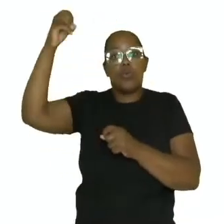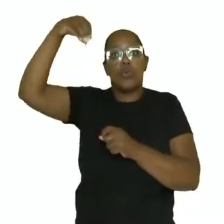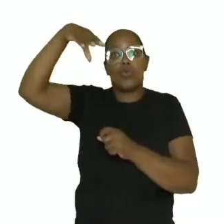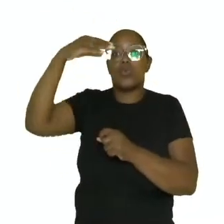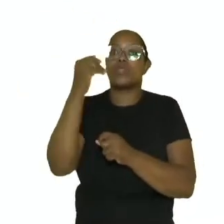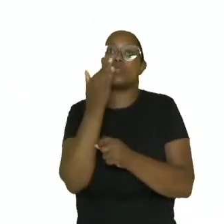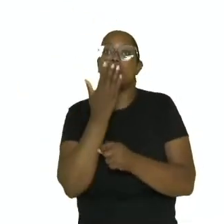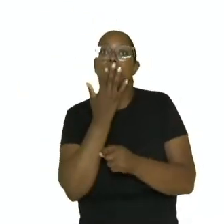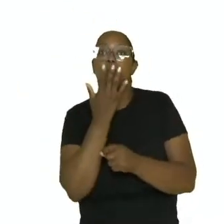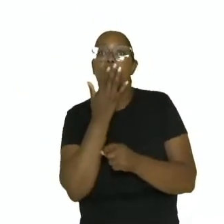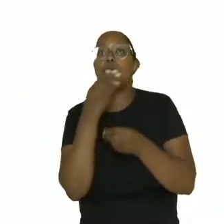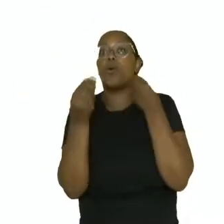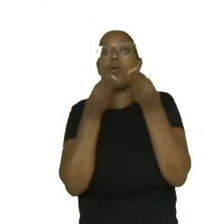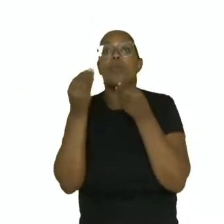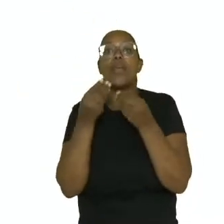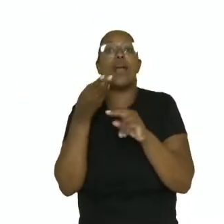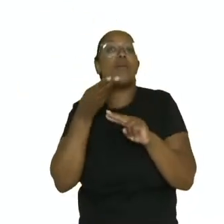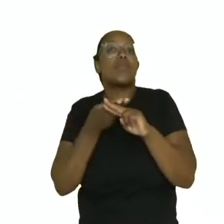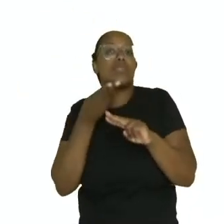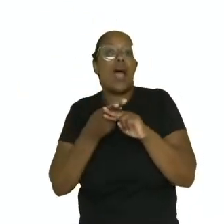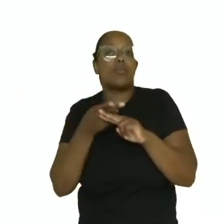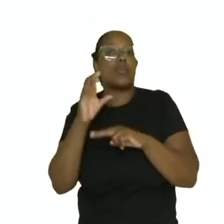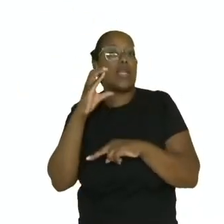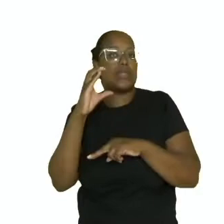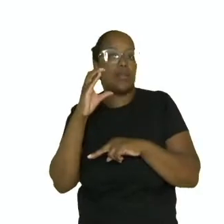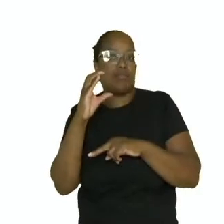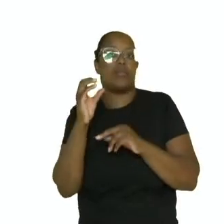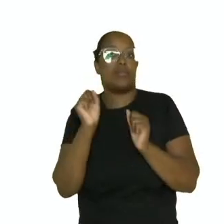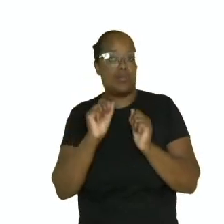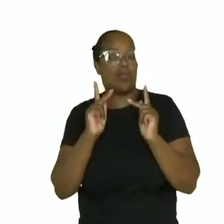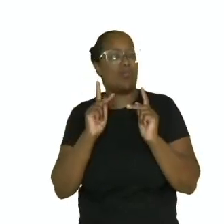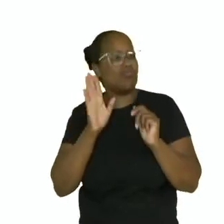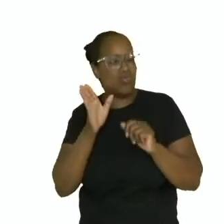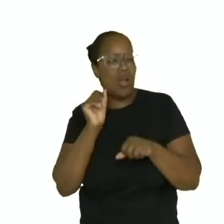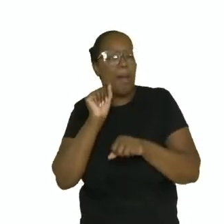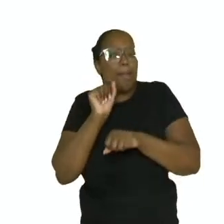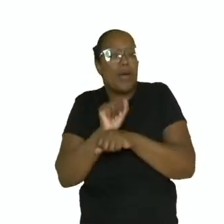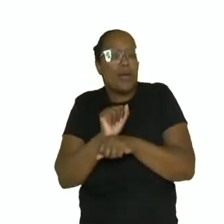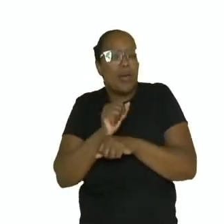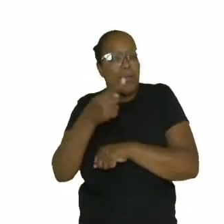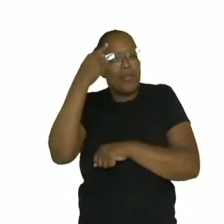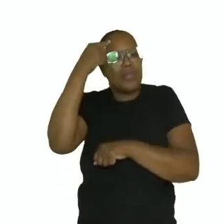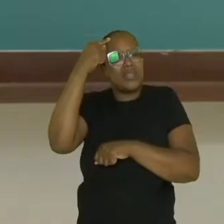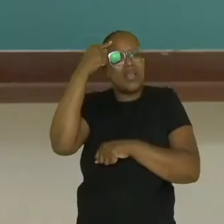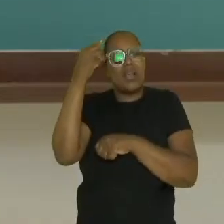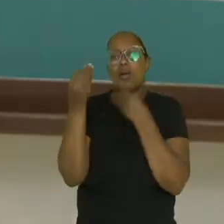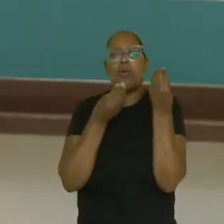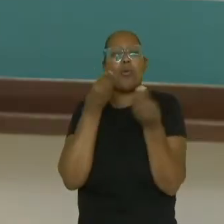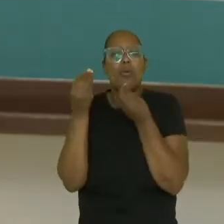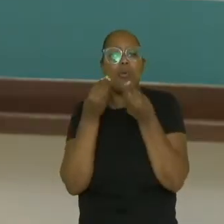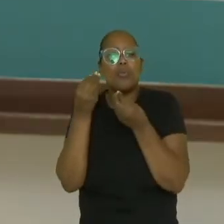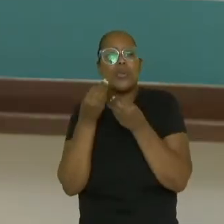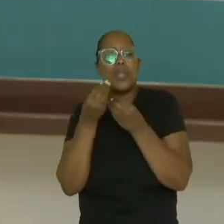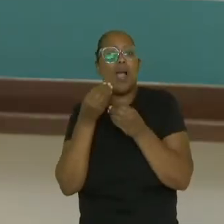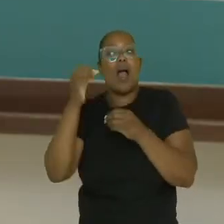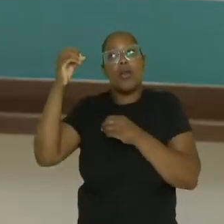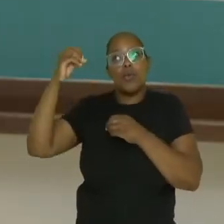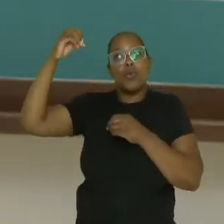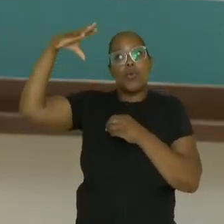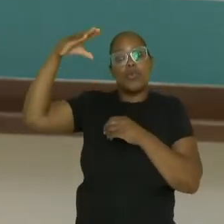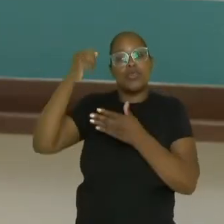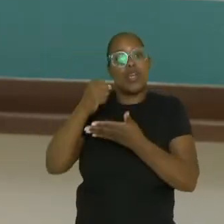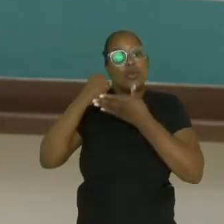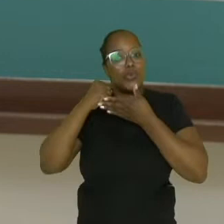na ciência e na arte. Você já parou então para pensar como a luz afeta o seu cotidiano?